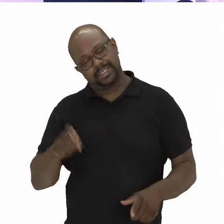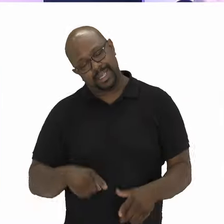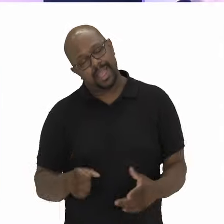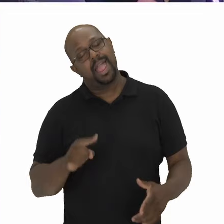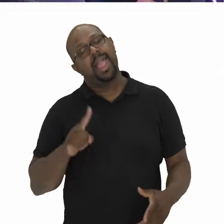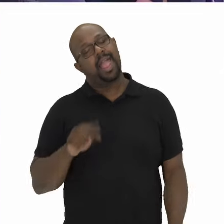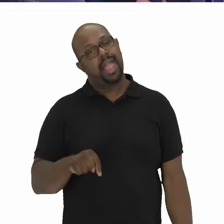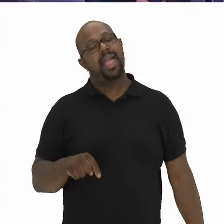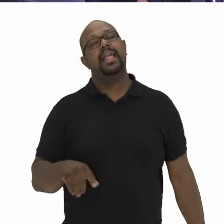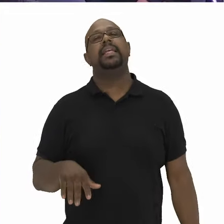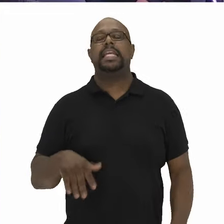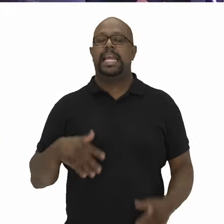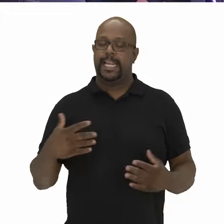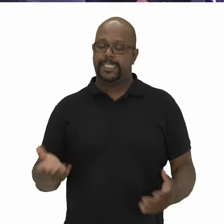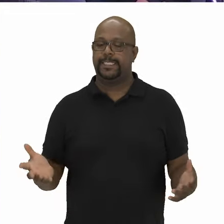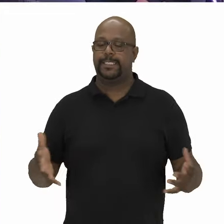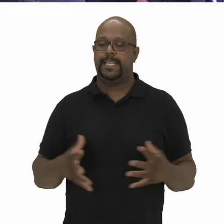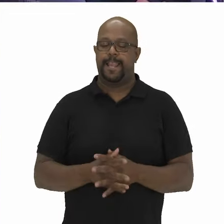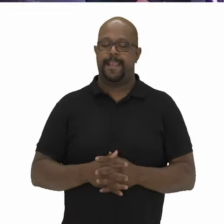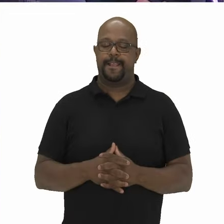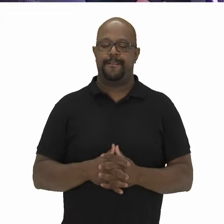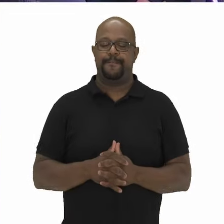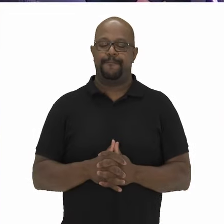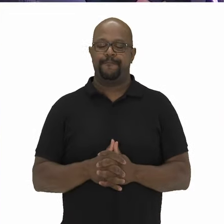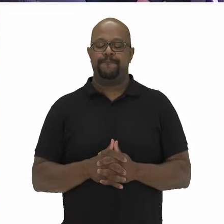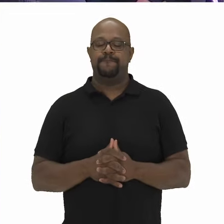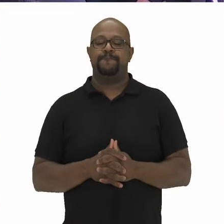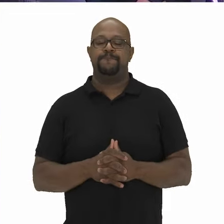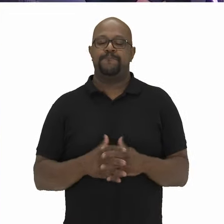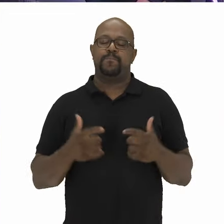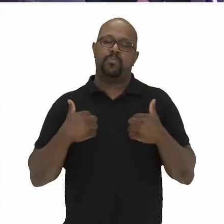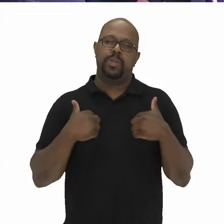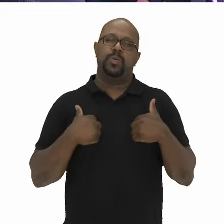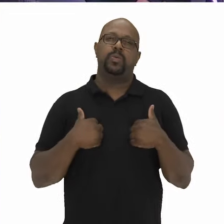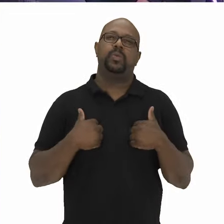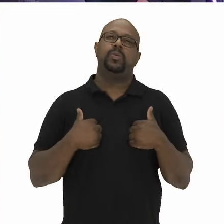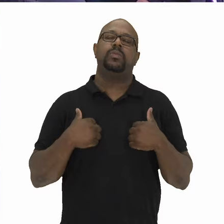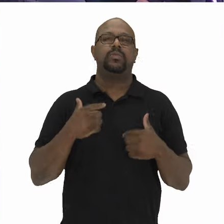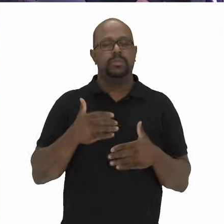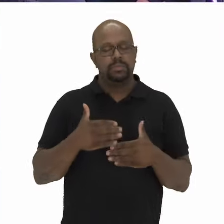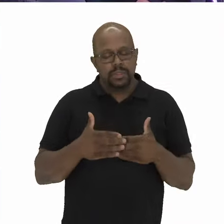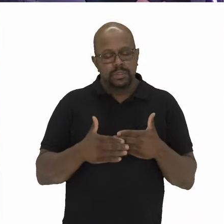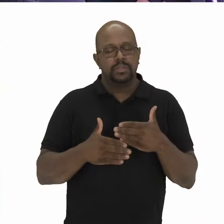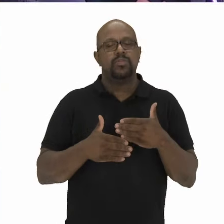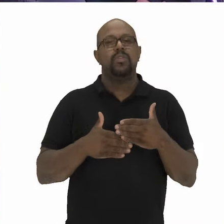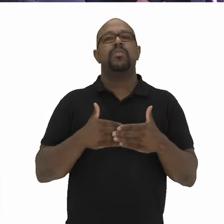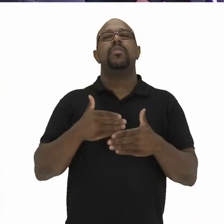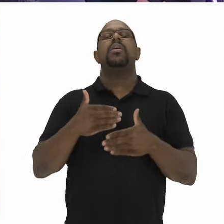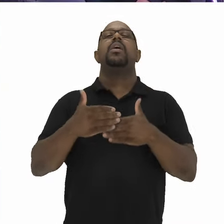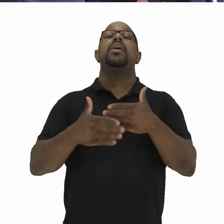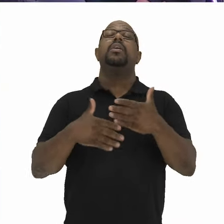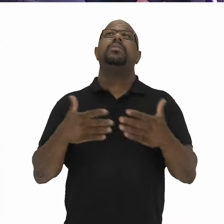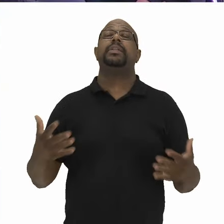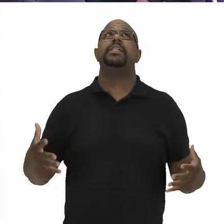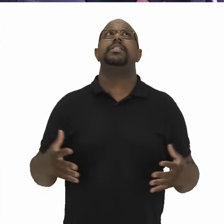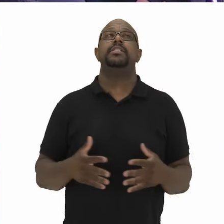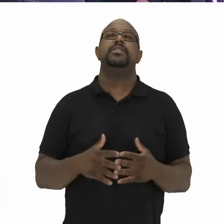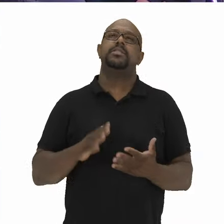pois é pois é pois é e aí eh eu fui me desenvolvendo